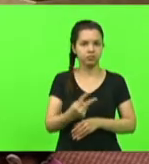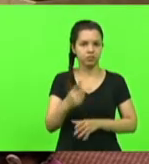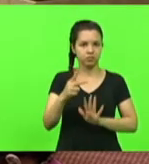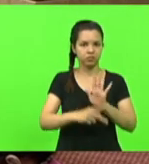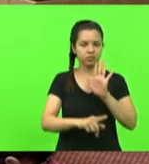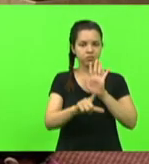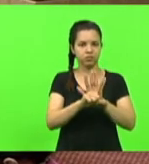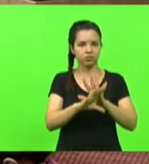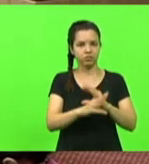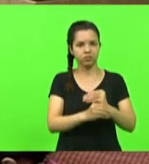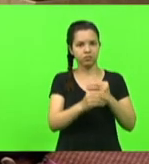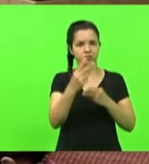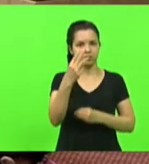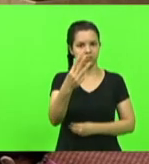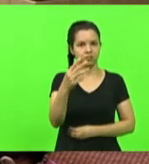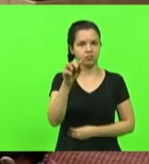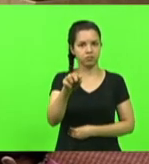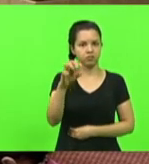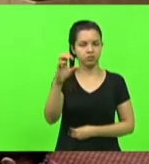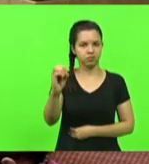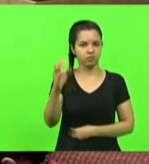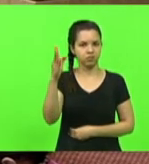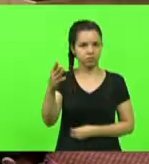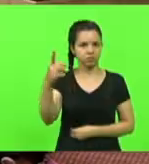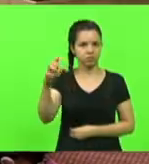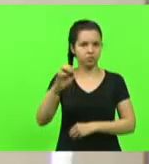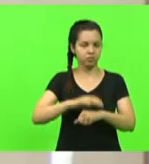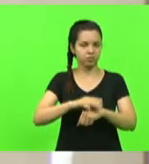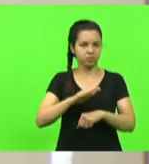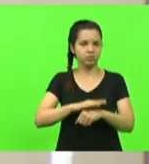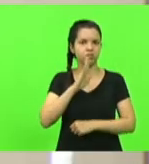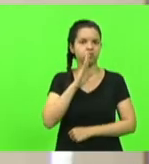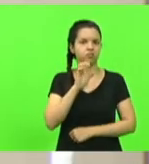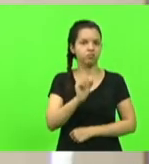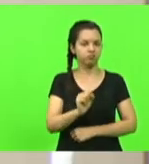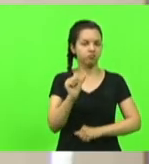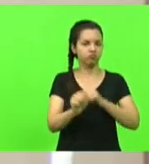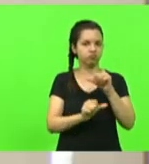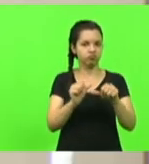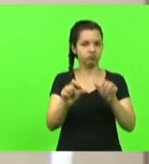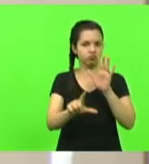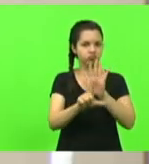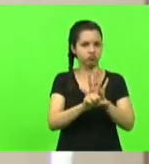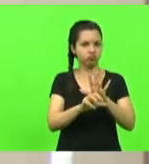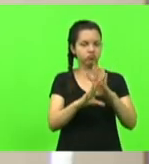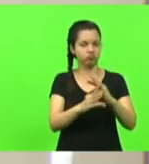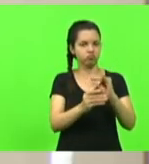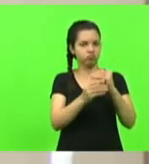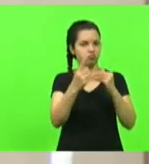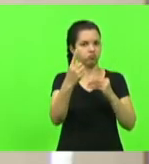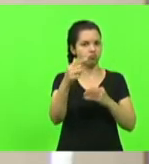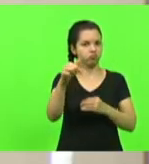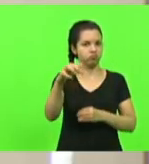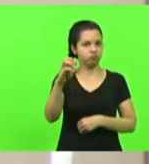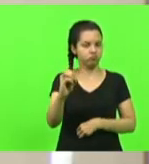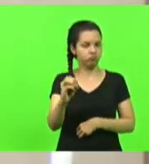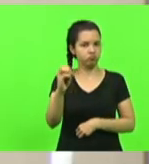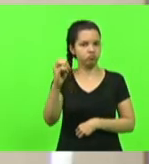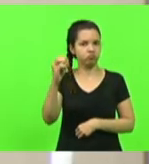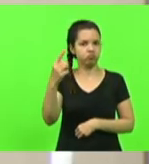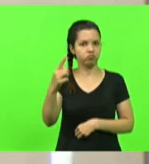de lei complementar 3.0, 2019. Autor, deputado Bruno Souza, altera a lei complementar 170, de 1998,